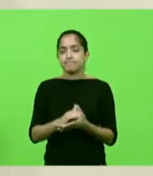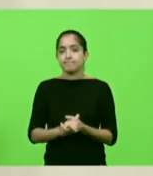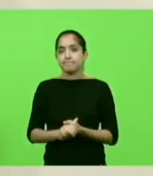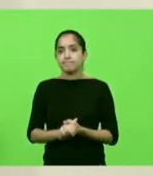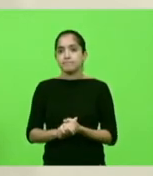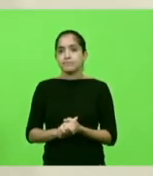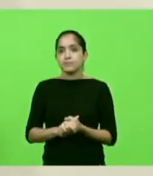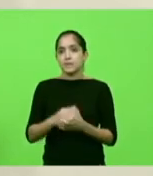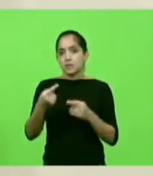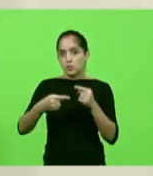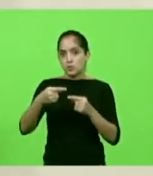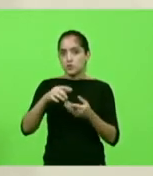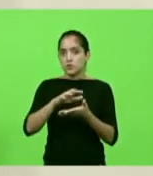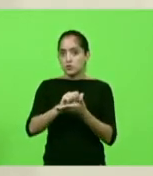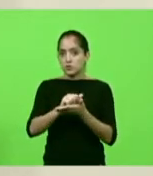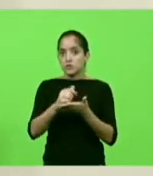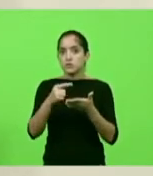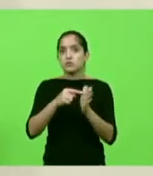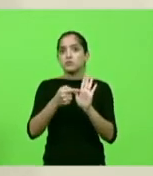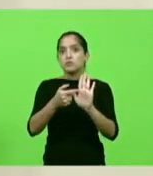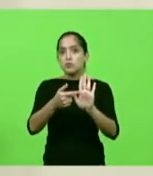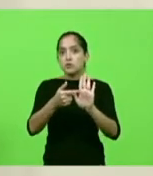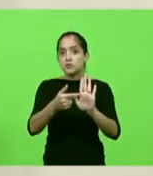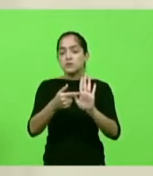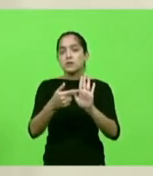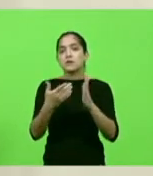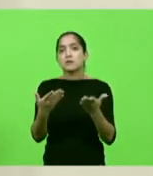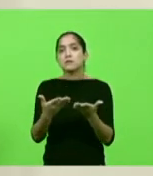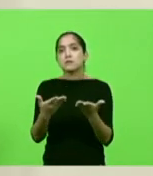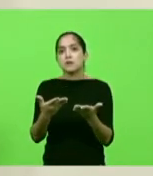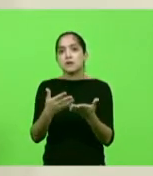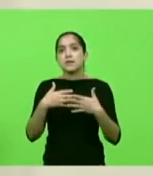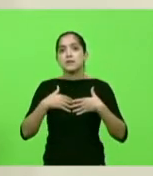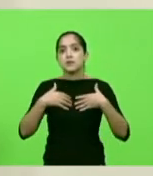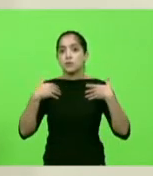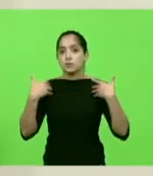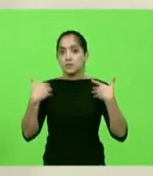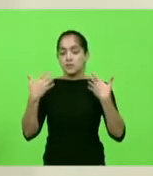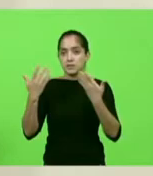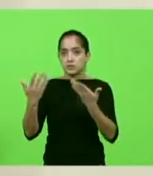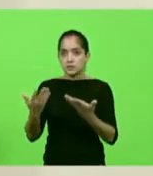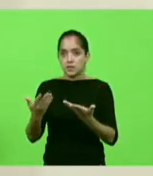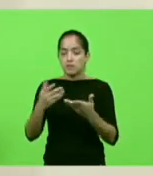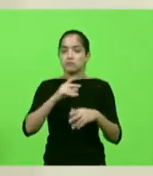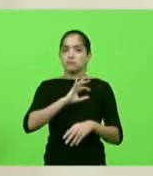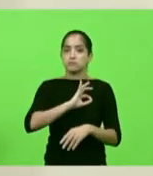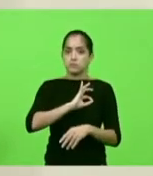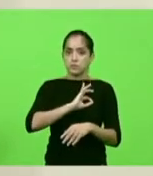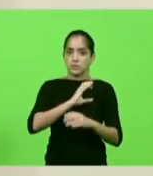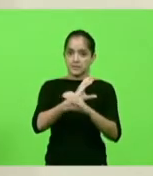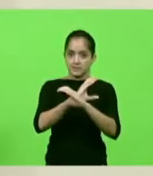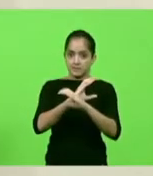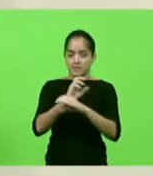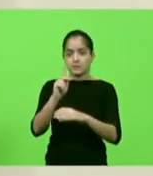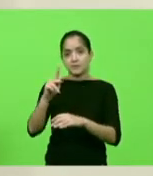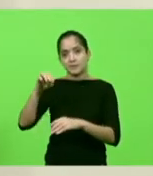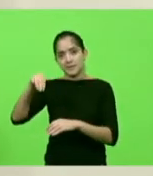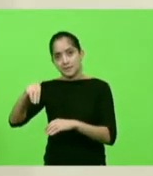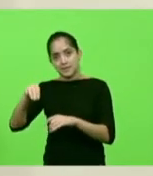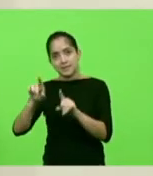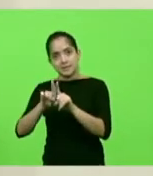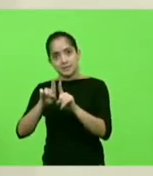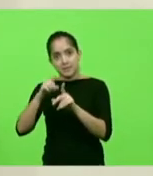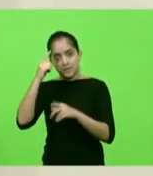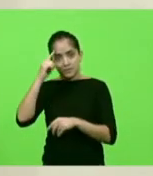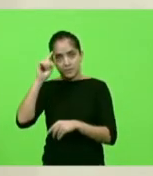eram esses os registros que eu queria fazer, senhor presidente, e homenagear, então, os policiais civis e militares pelo